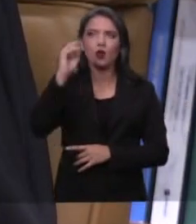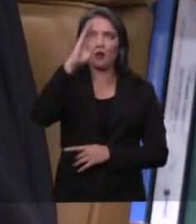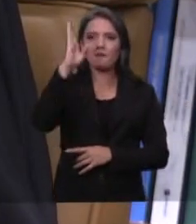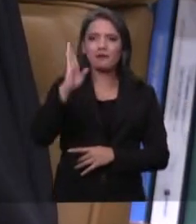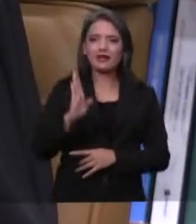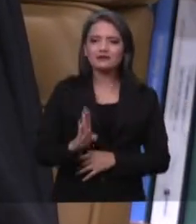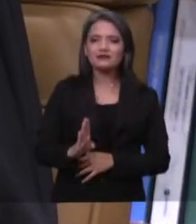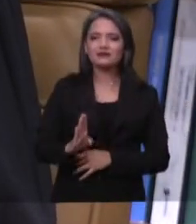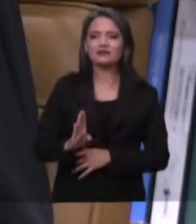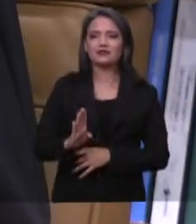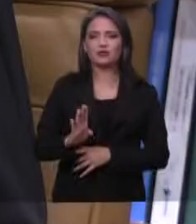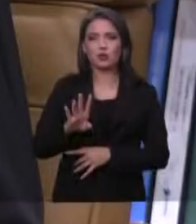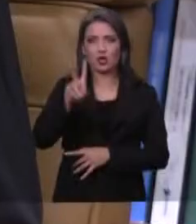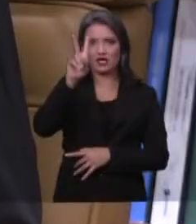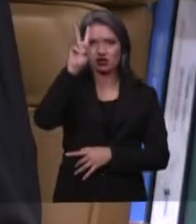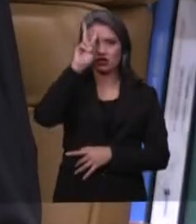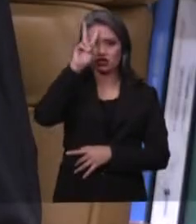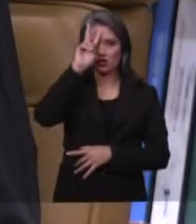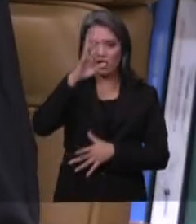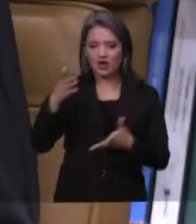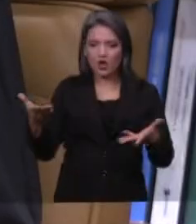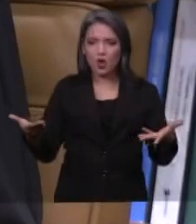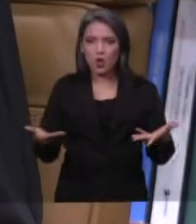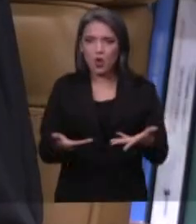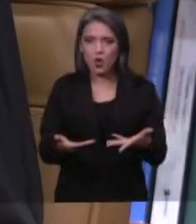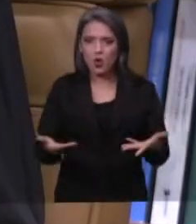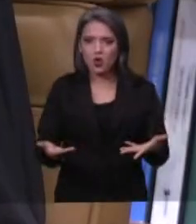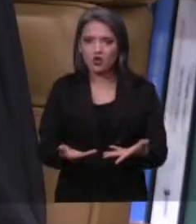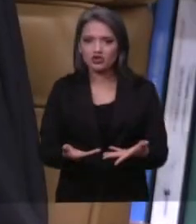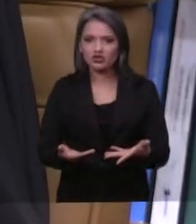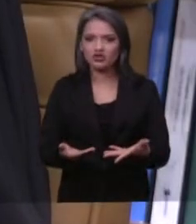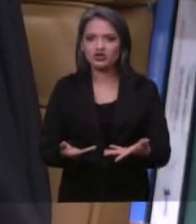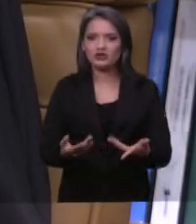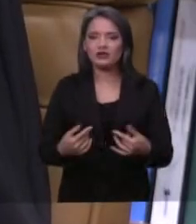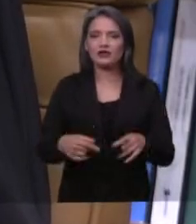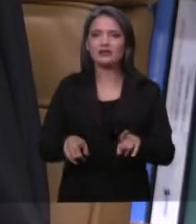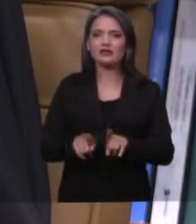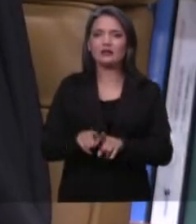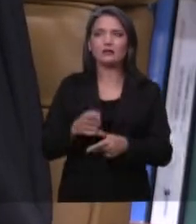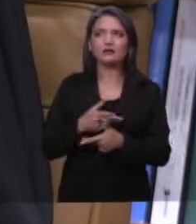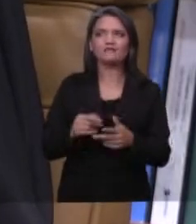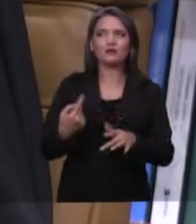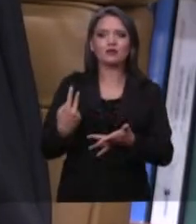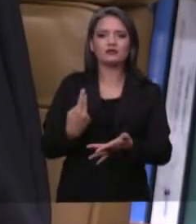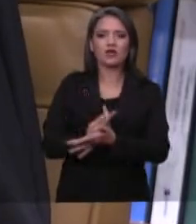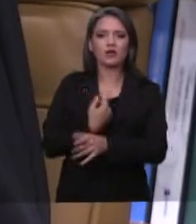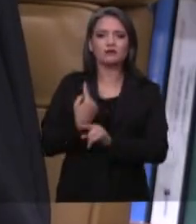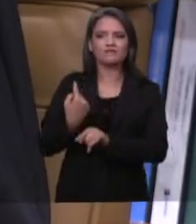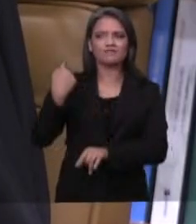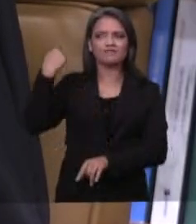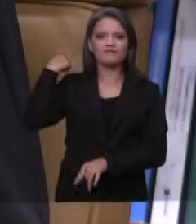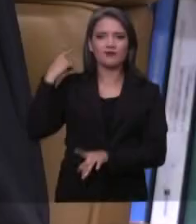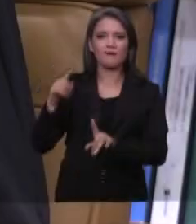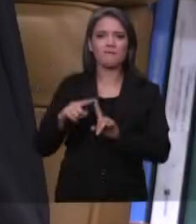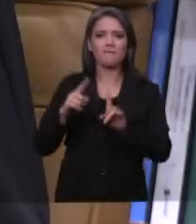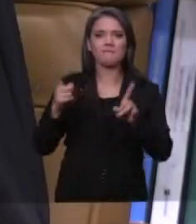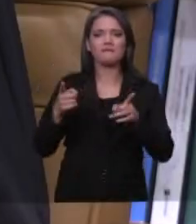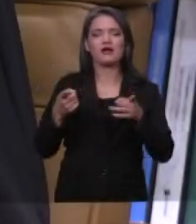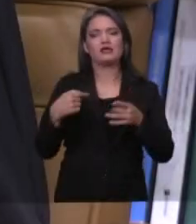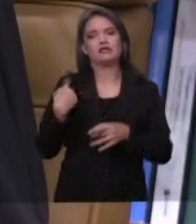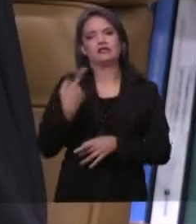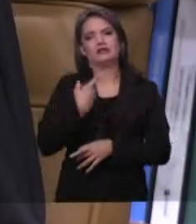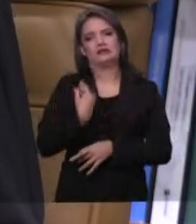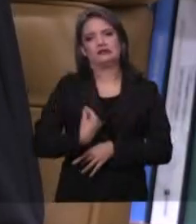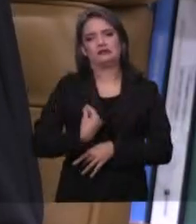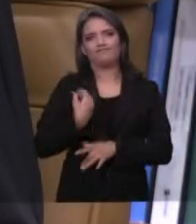história recente e uma história não tão recente assim e que marcou muito as nossas vidas,